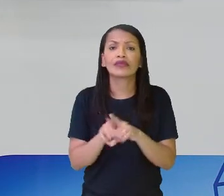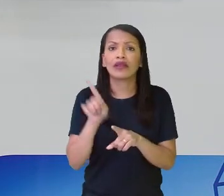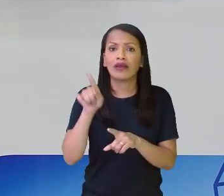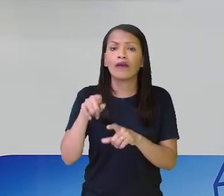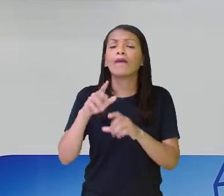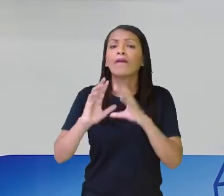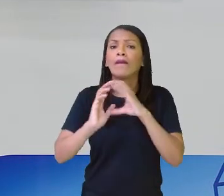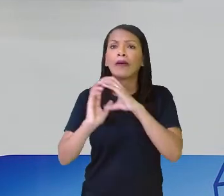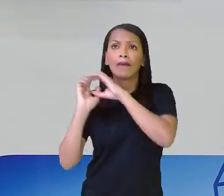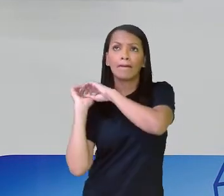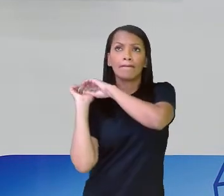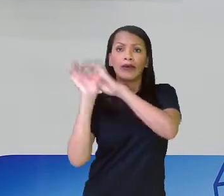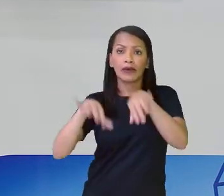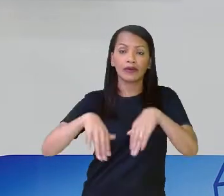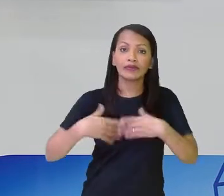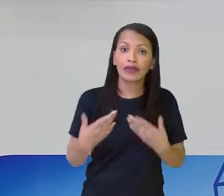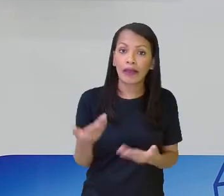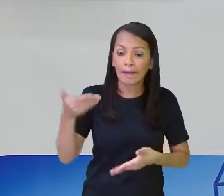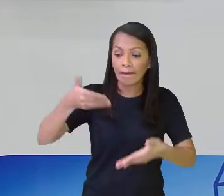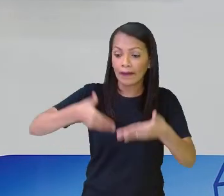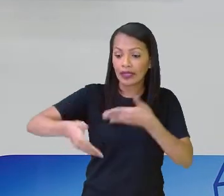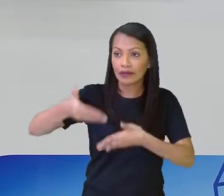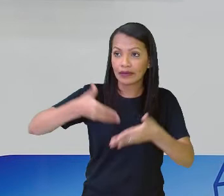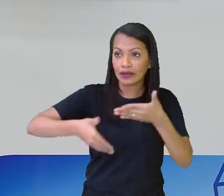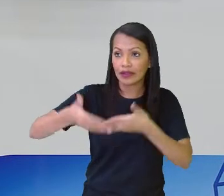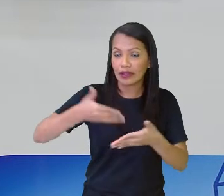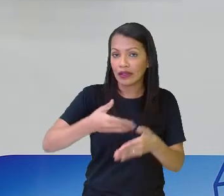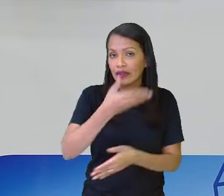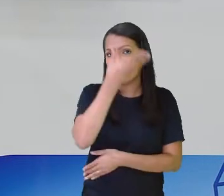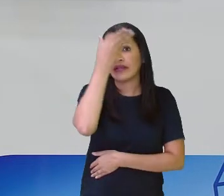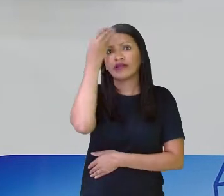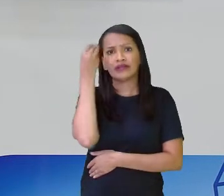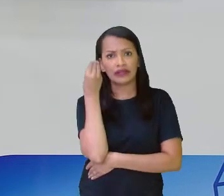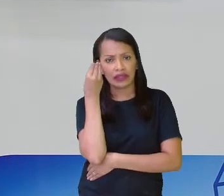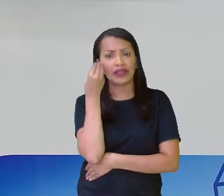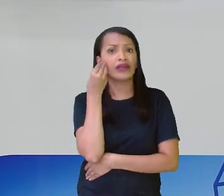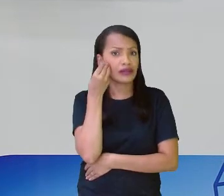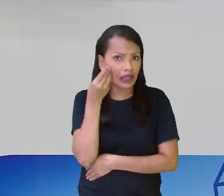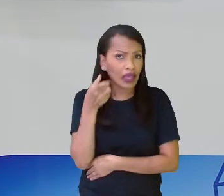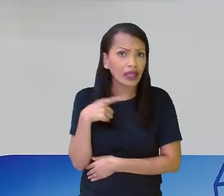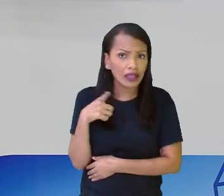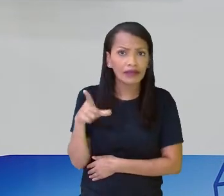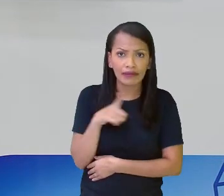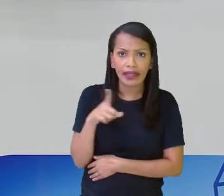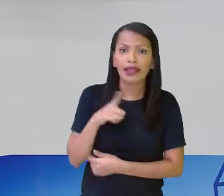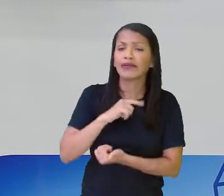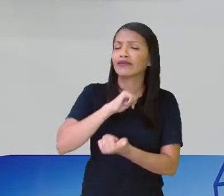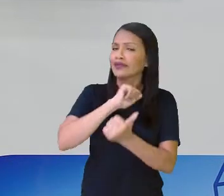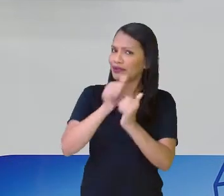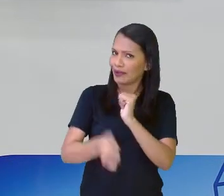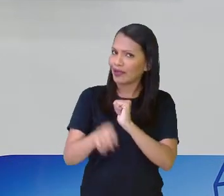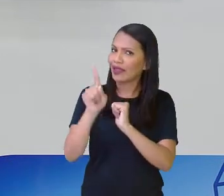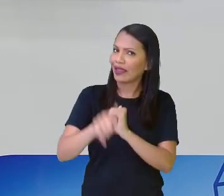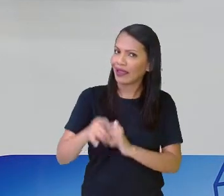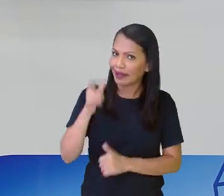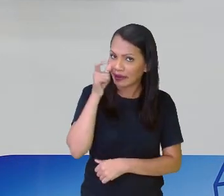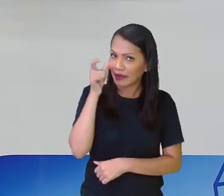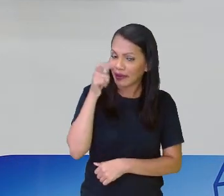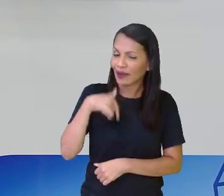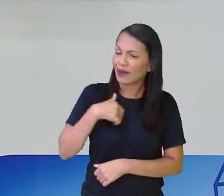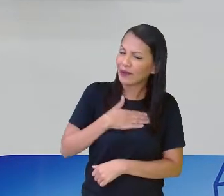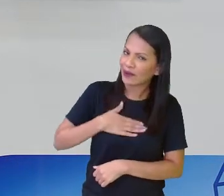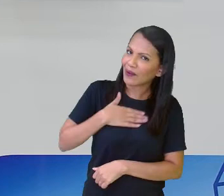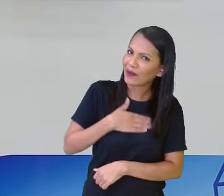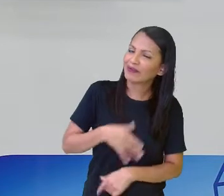importante a participação de vocês? Eu tinha esquecido totalmente aí dessa vertente aí do esporte. E realmente é muito interessante. Eu também